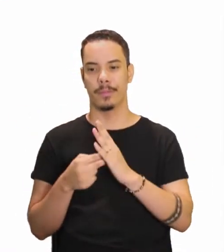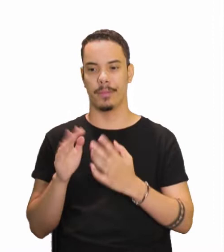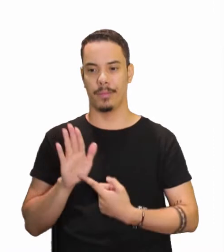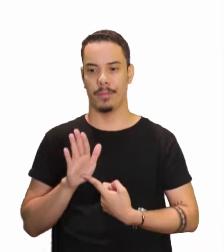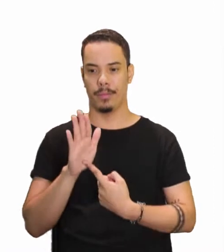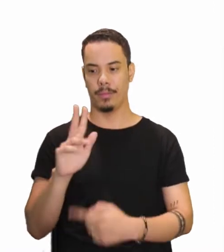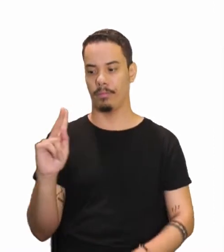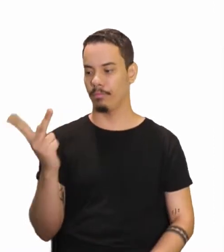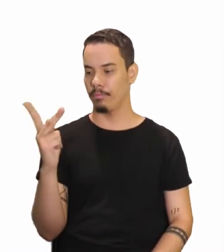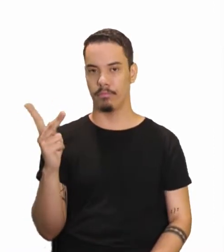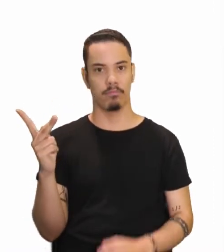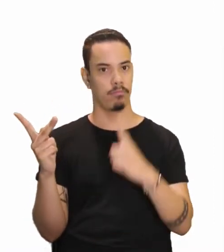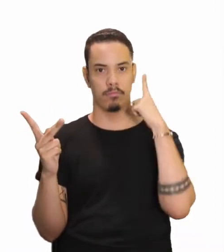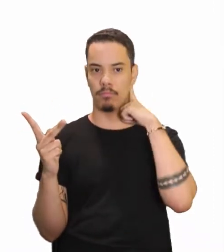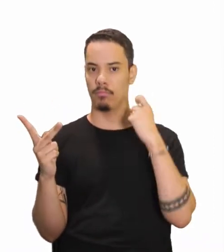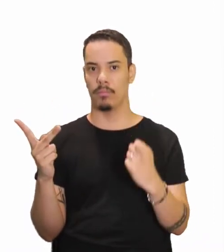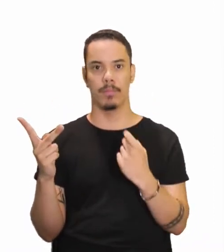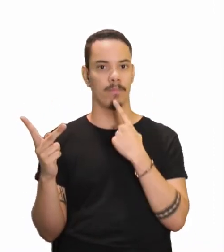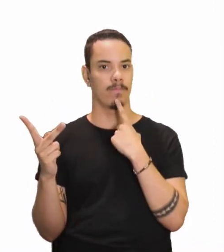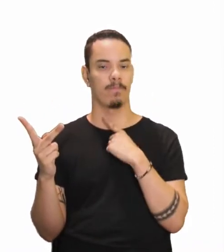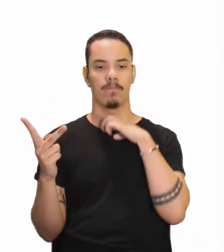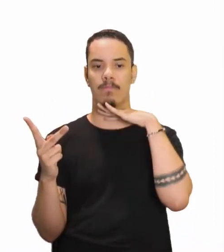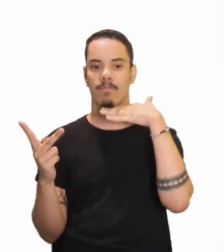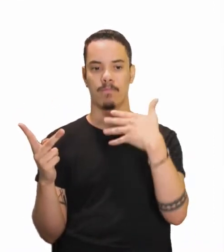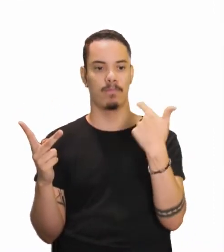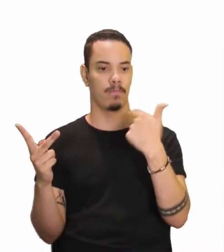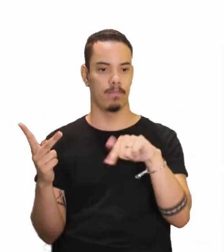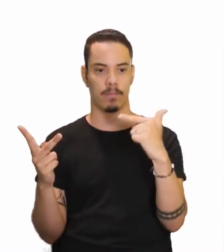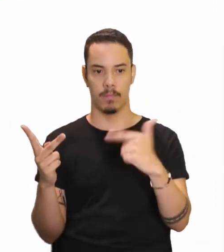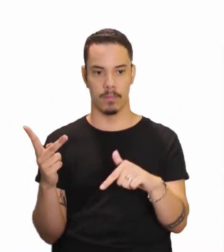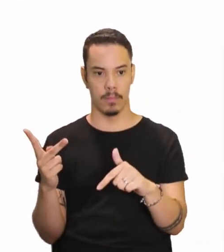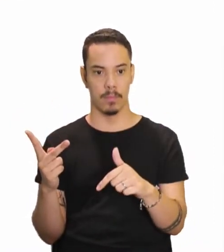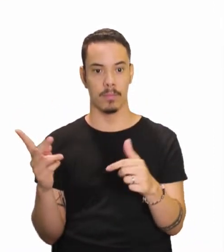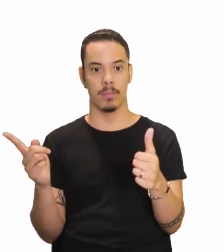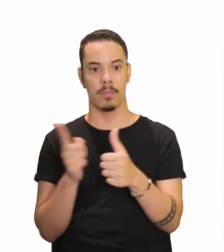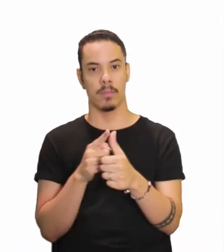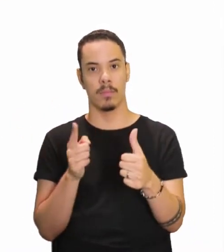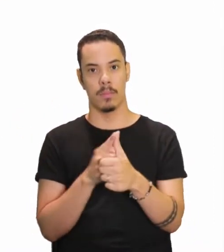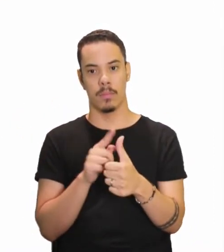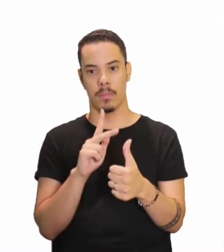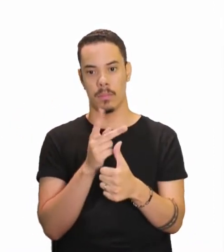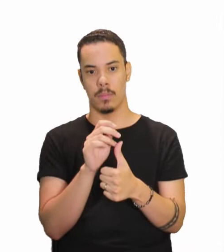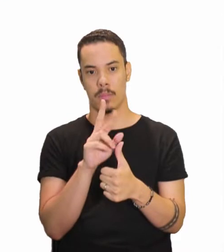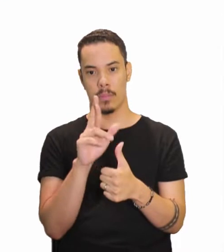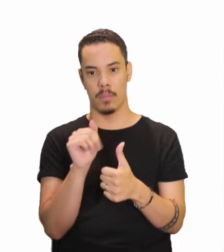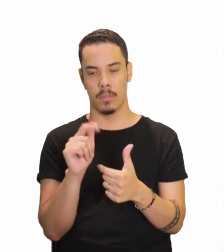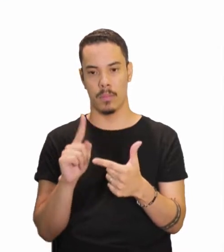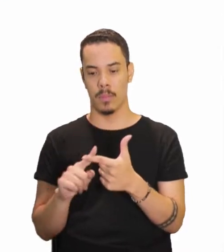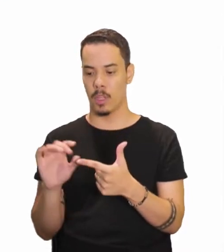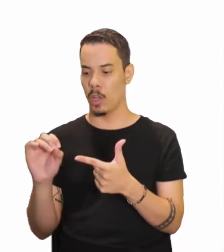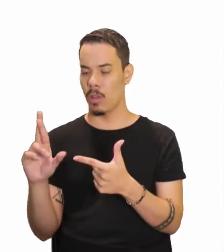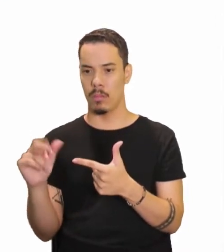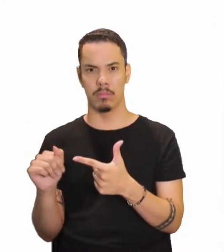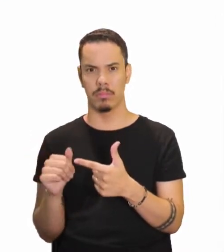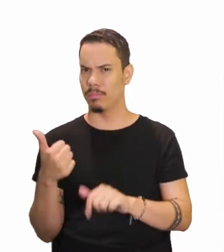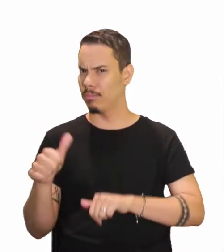H não tem som. Tanto para esta primeira, hora, e hora.